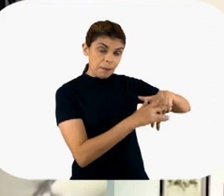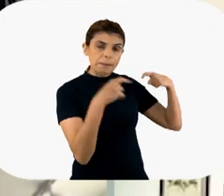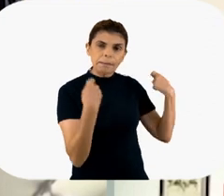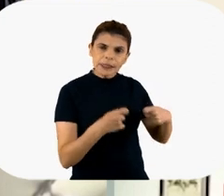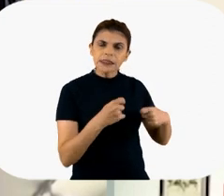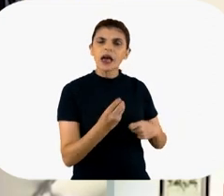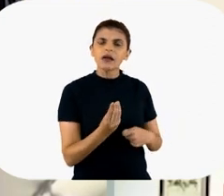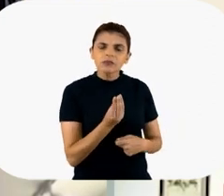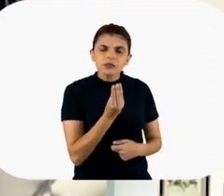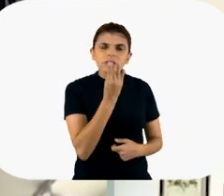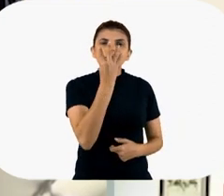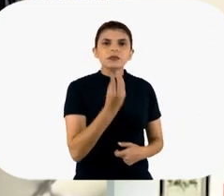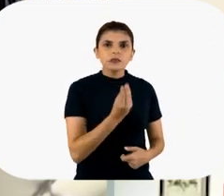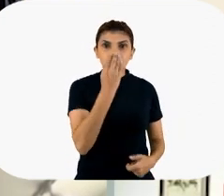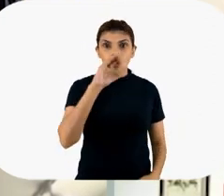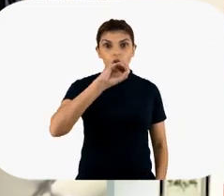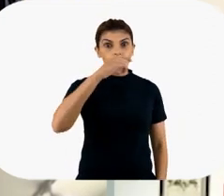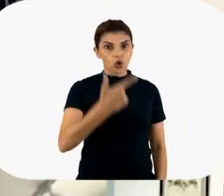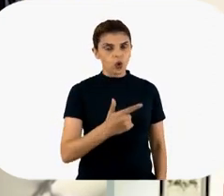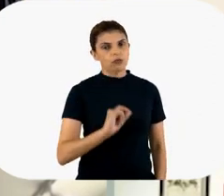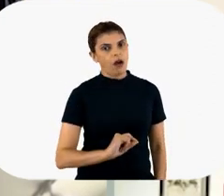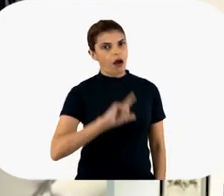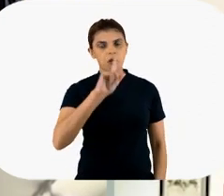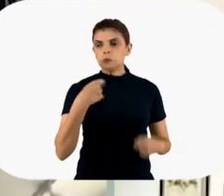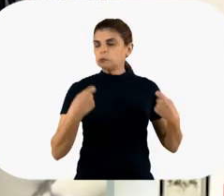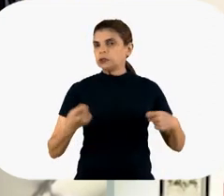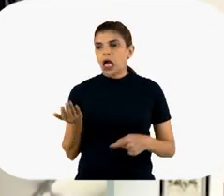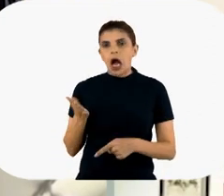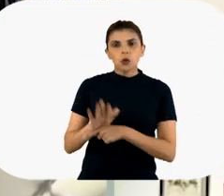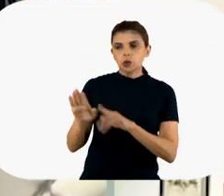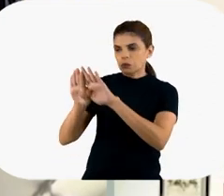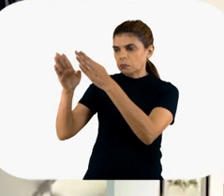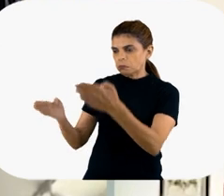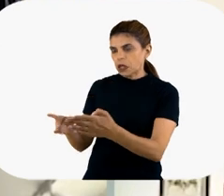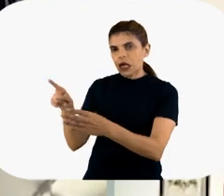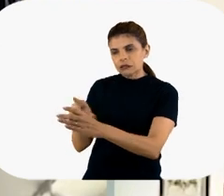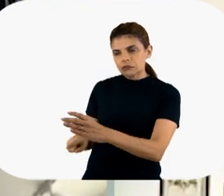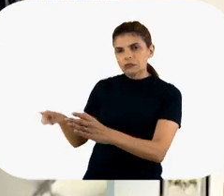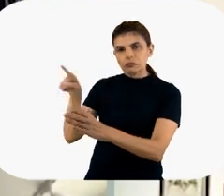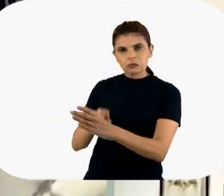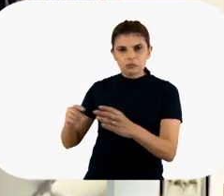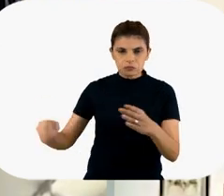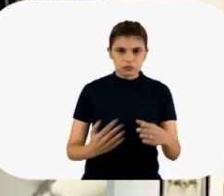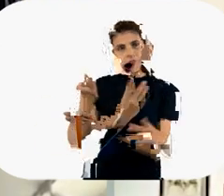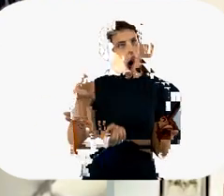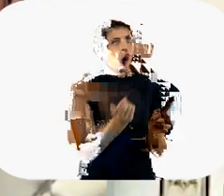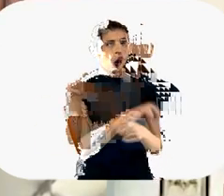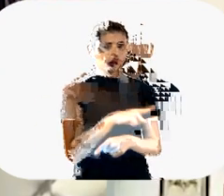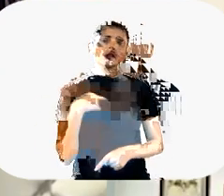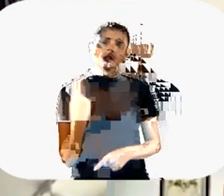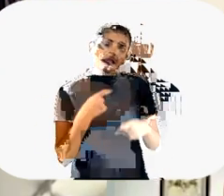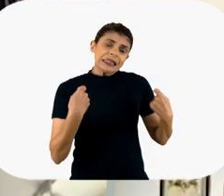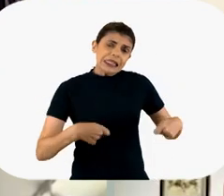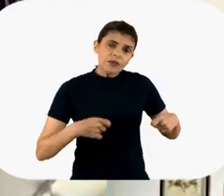uma fração de inspirada de oxigênio alta. Ele não precisa de ajuda mecânica nenhuma, pelo contrário, a gente